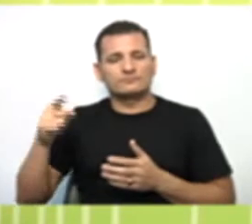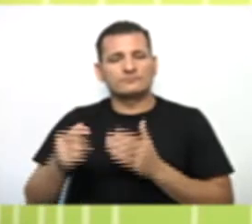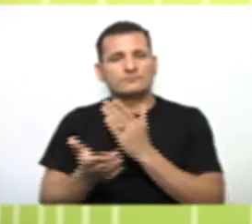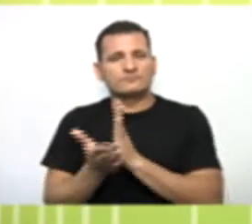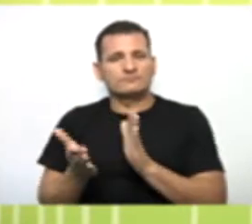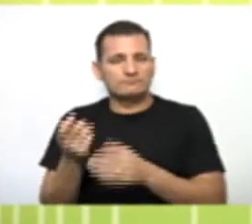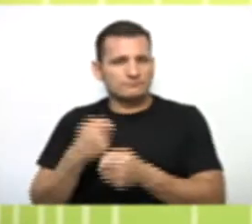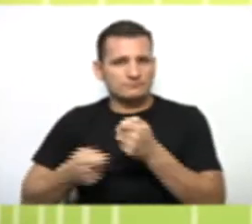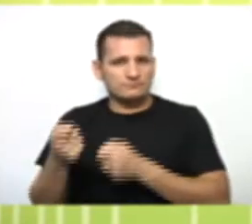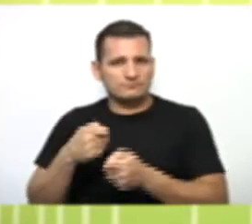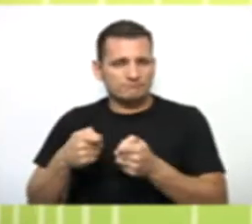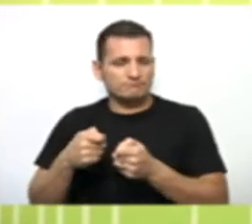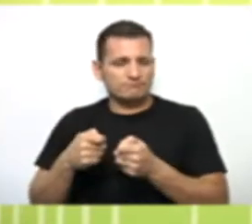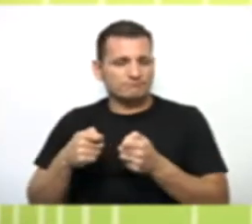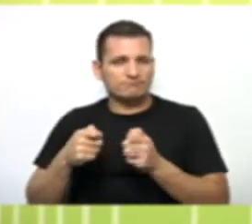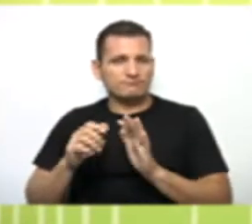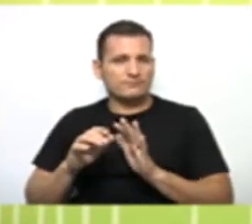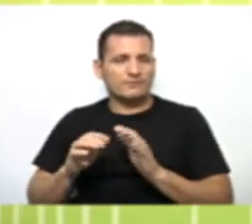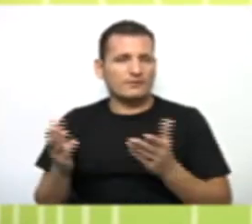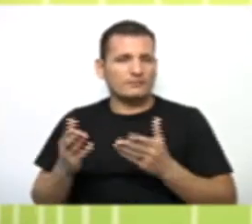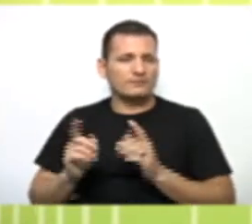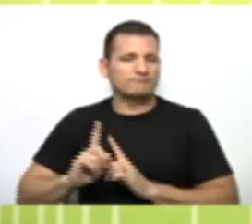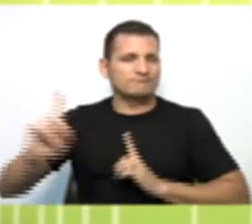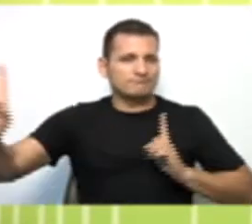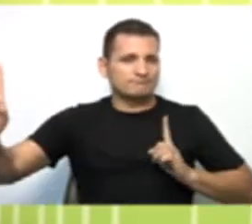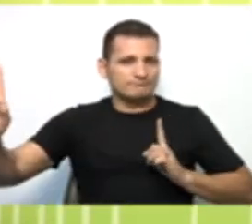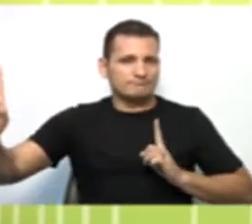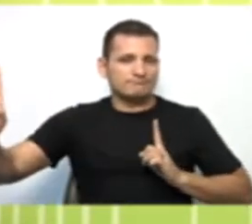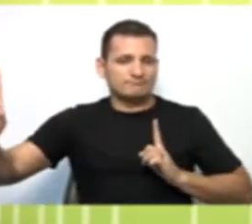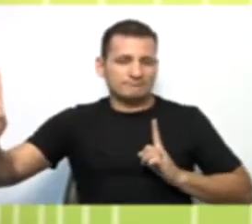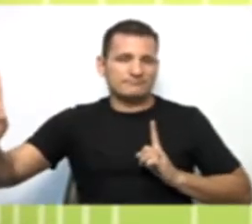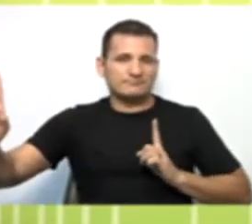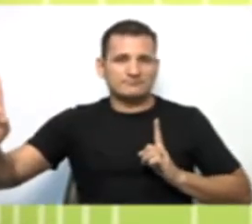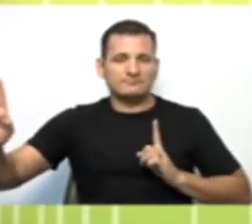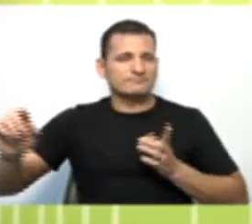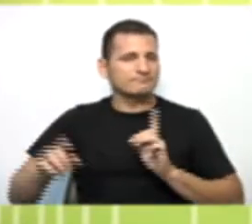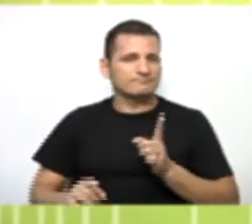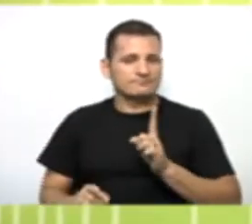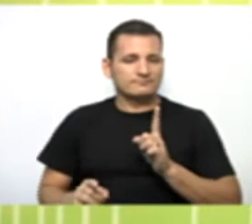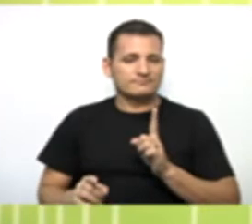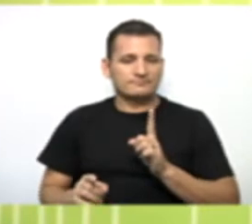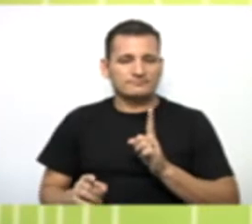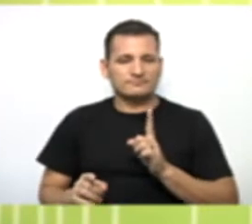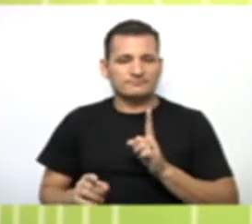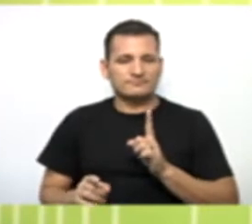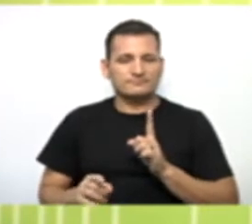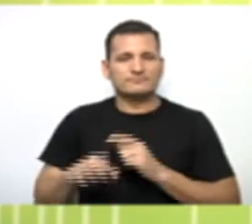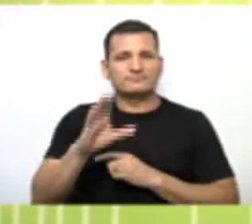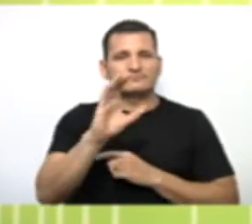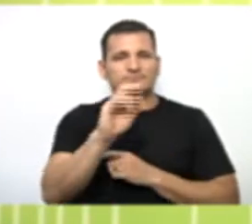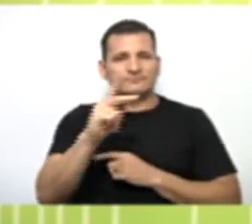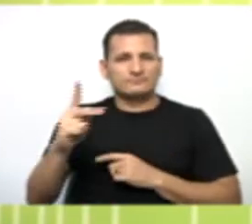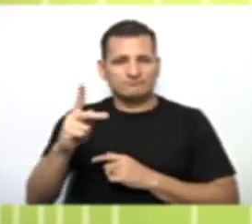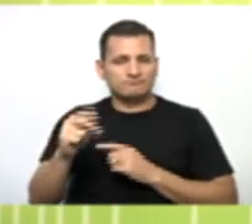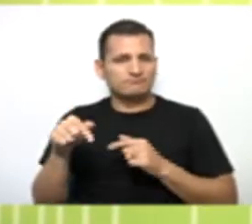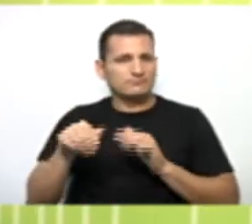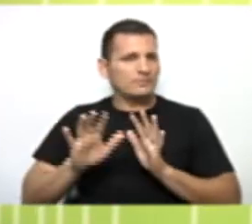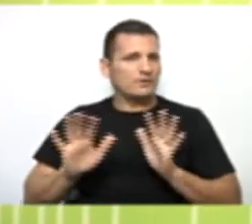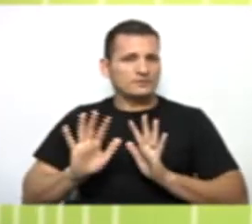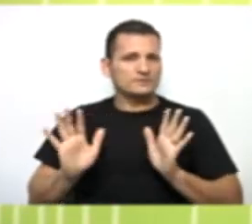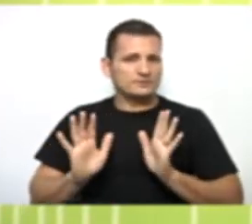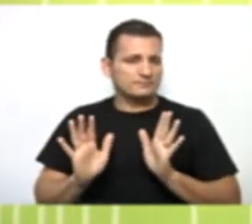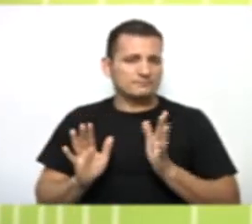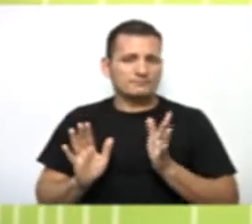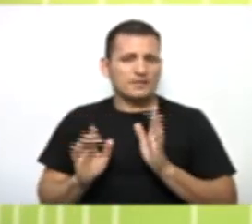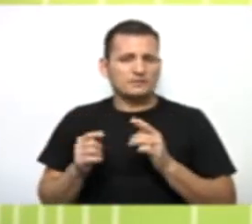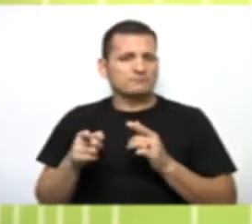a negociação. Ufa, agora é cada um para si, não é? Vai para o seu lado, eu vou para o meio. Não, no cooperativismo não é assim. Aliás, não